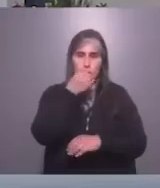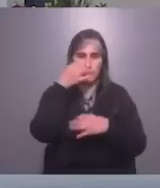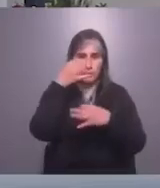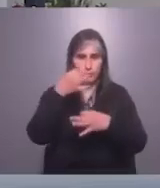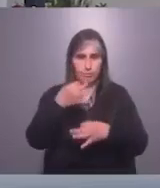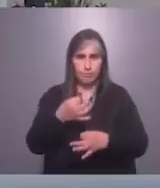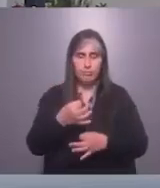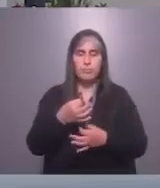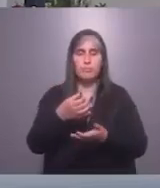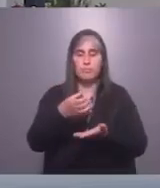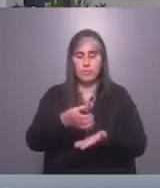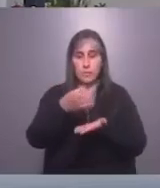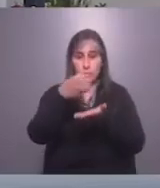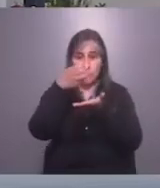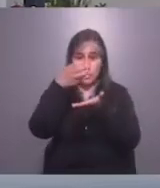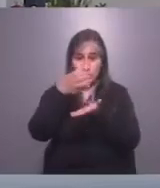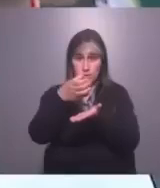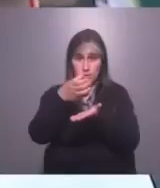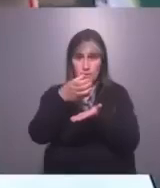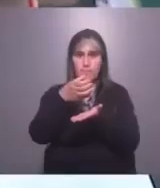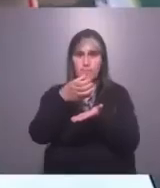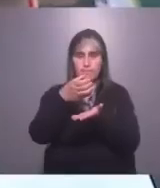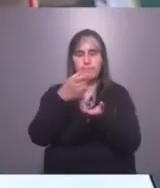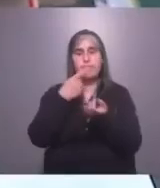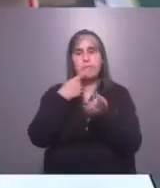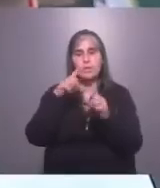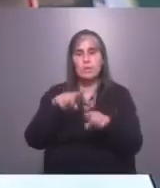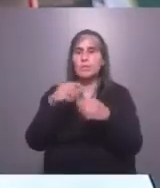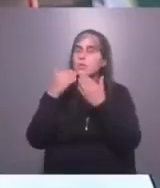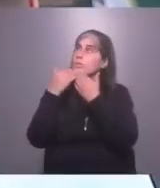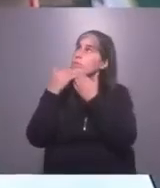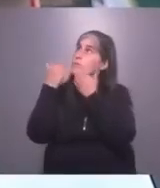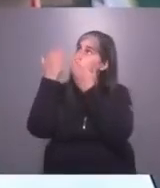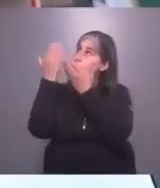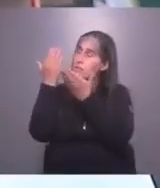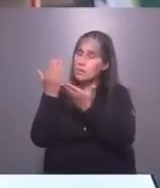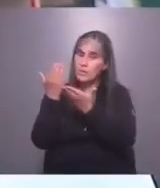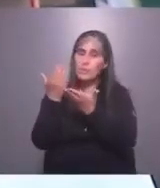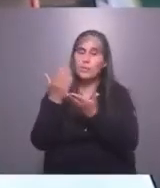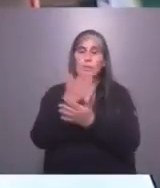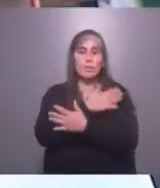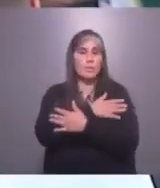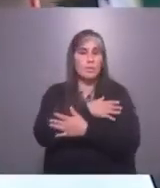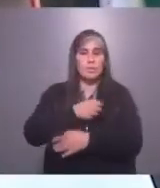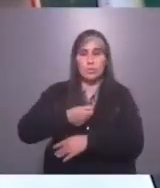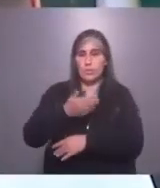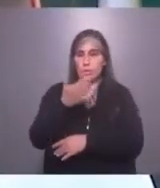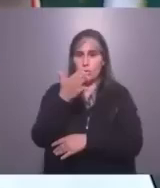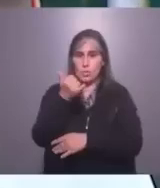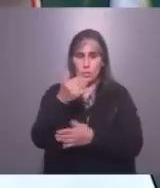est, accipiens et calicem, iterum gratias agens, dedit discipulis suis